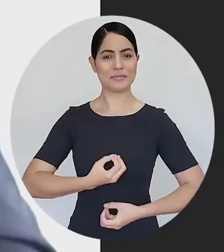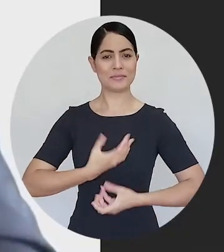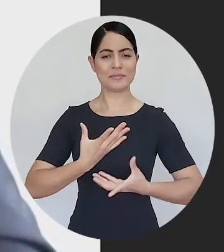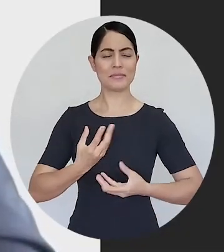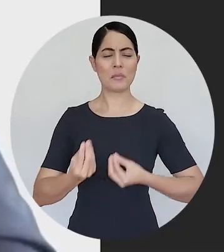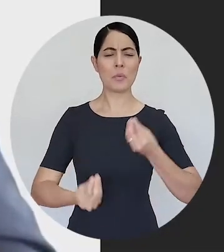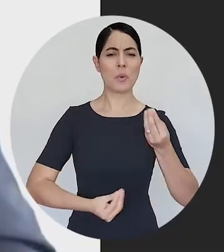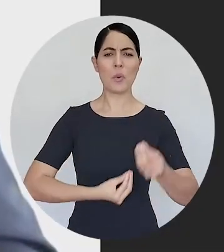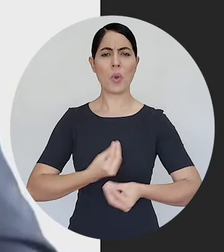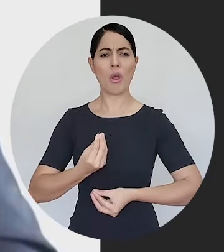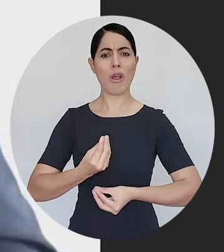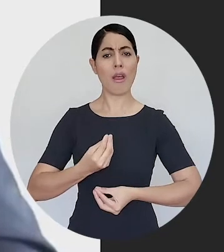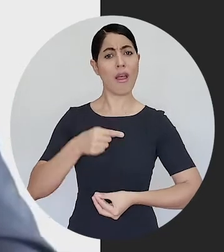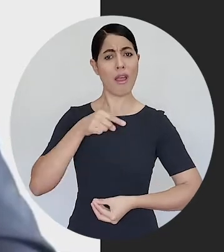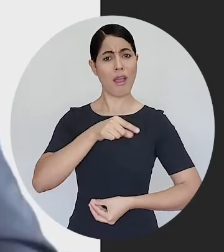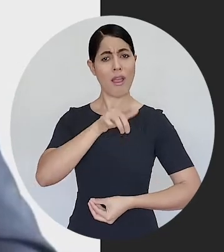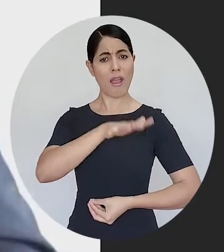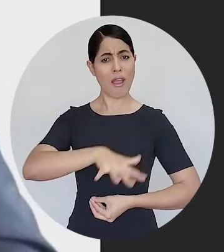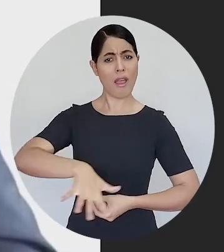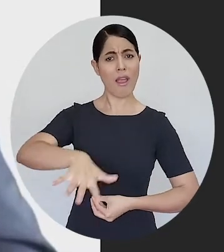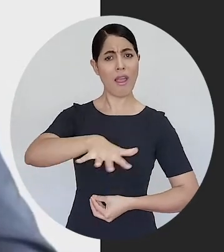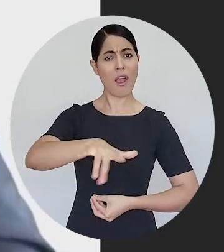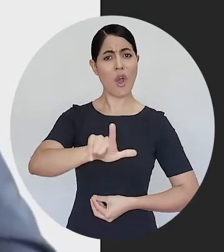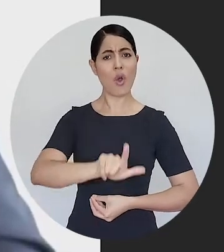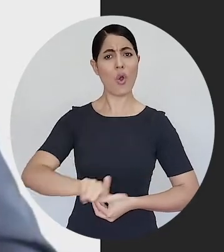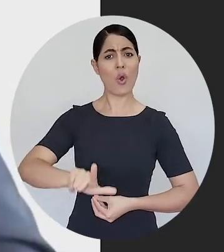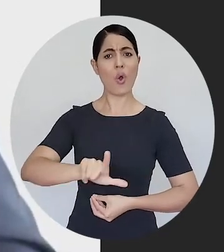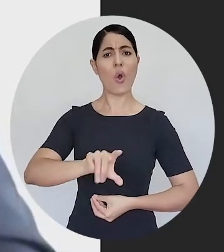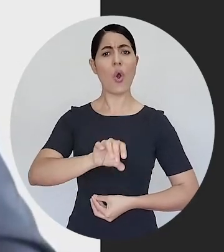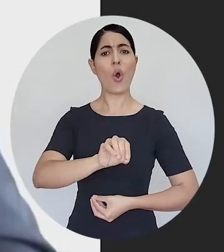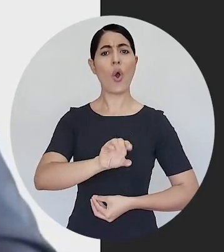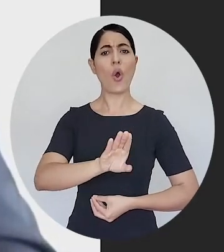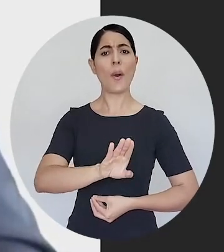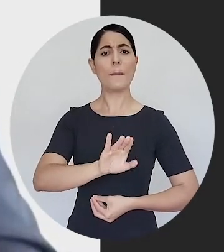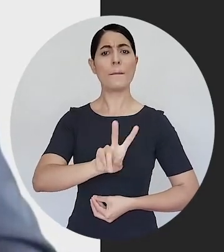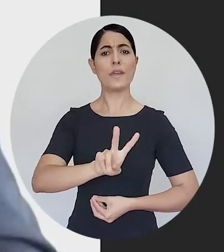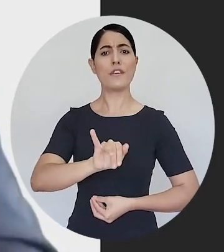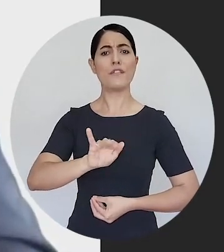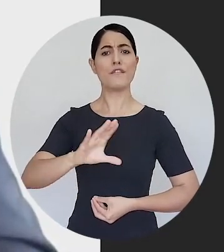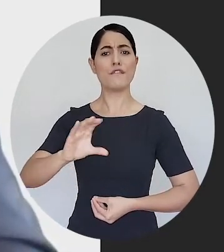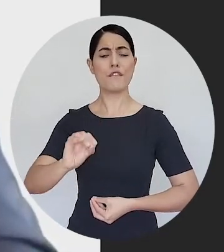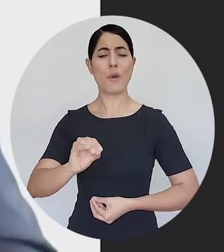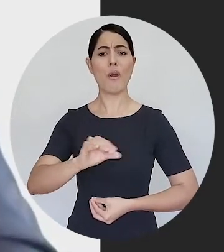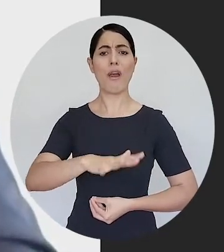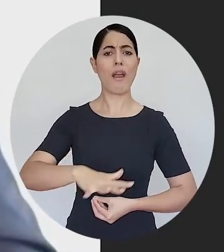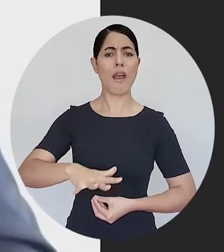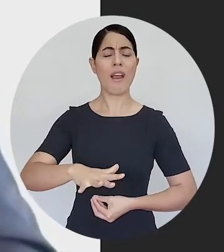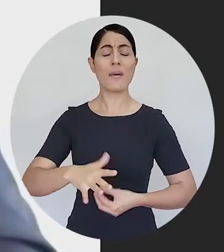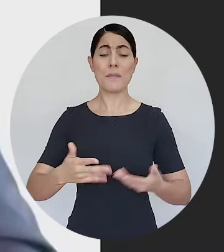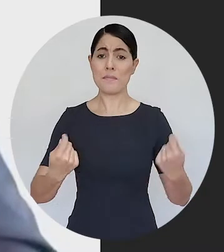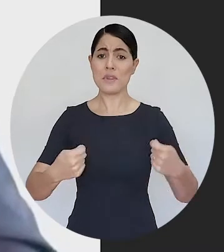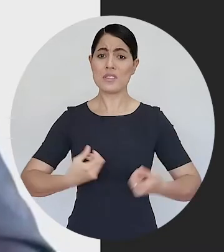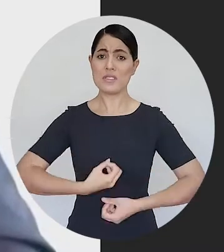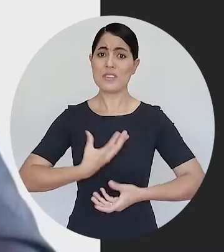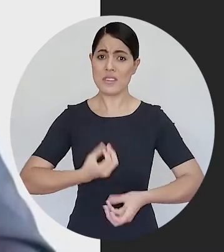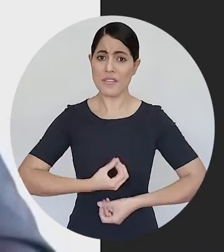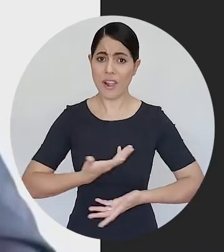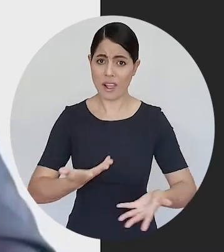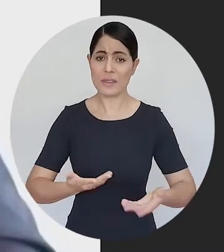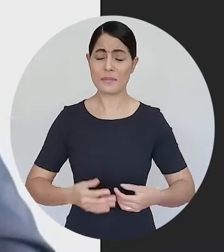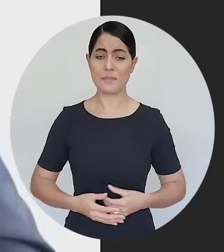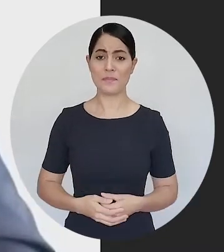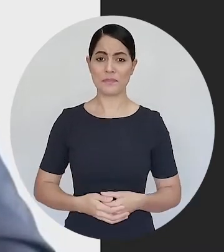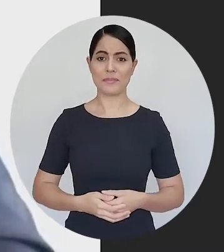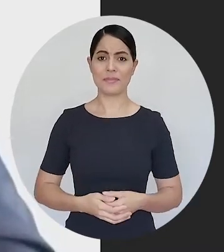o óbvio, porque são tempos em que o óbvio precisa ser dito. Essa casa, a Ordem dos Advogados do Brasil,